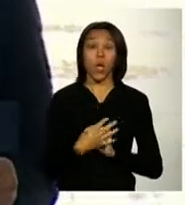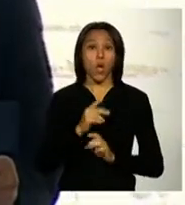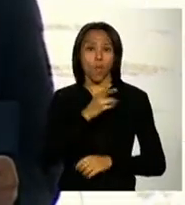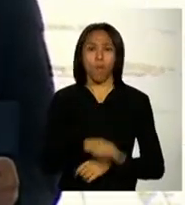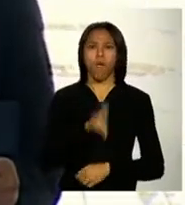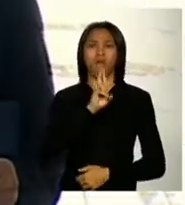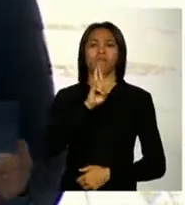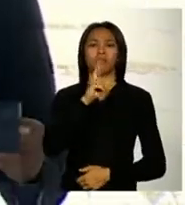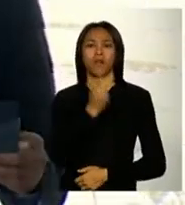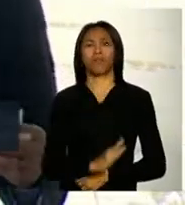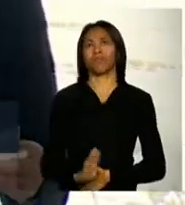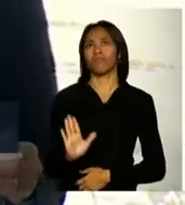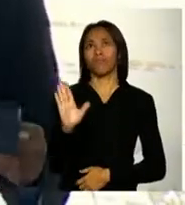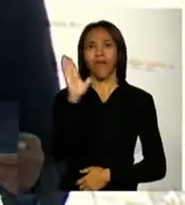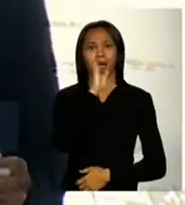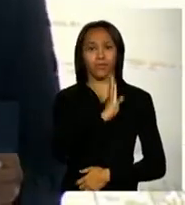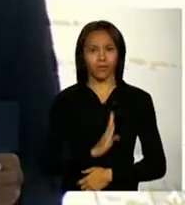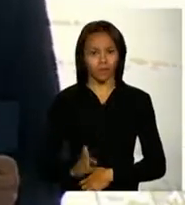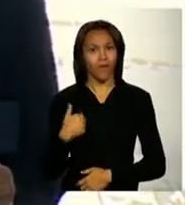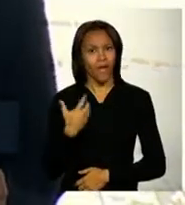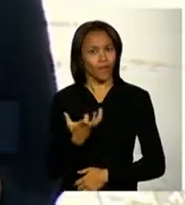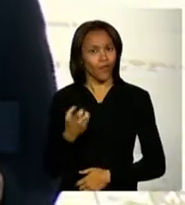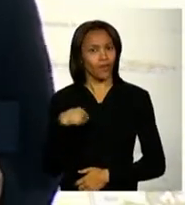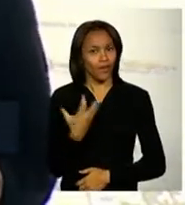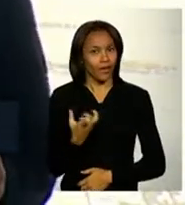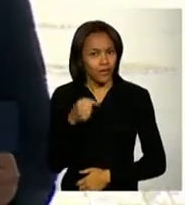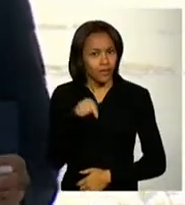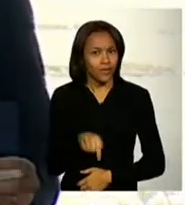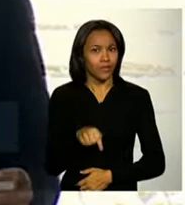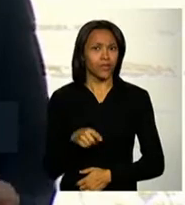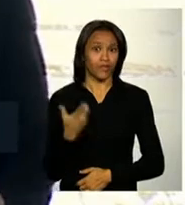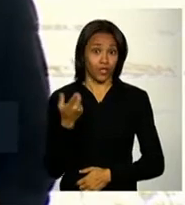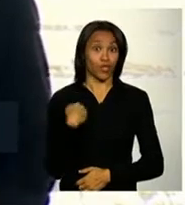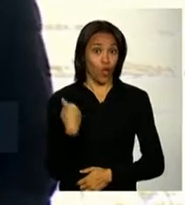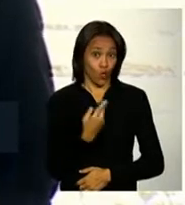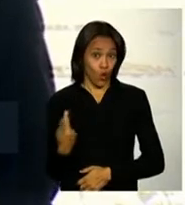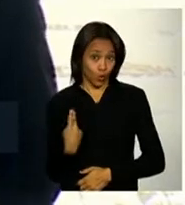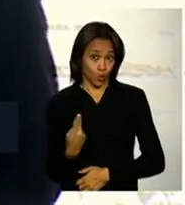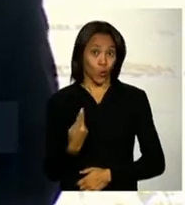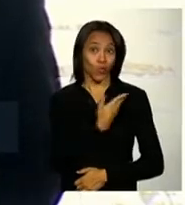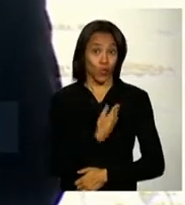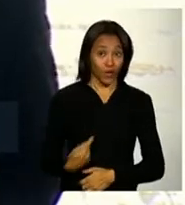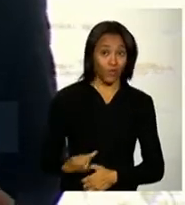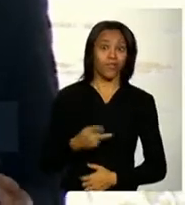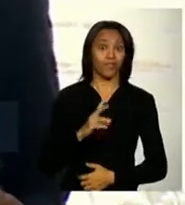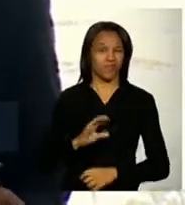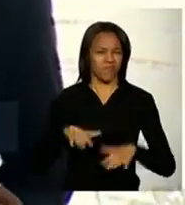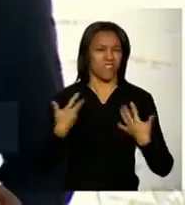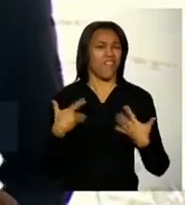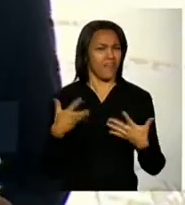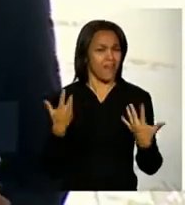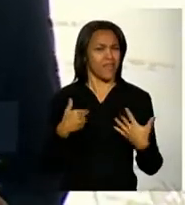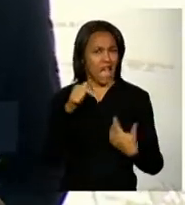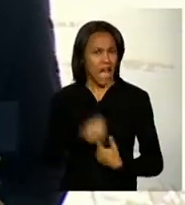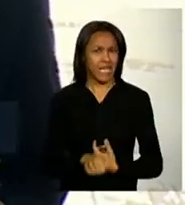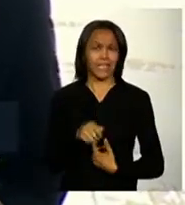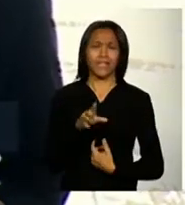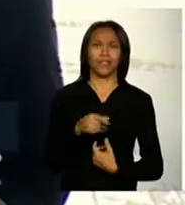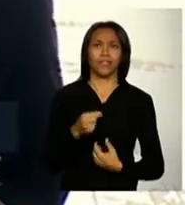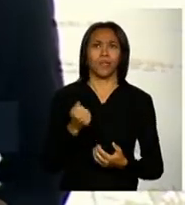país é isso que nós queremos lá na granja do Ipê eu e o governador estamos empolgados Brasília vai deixar de ser